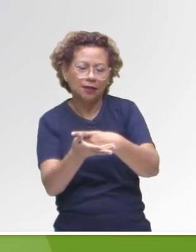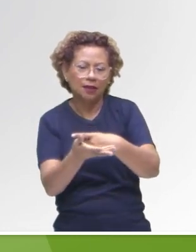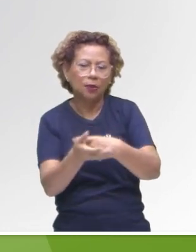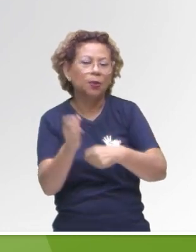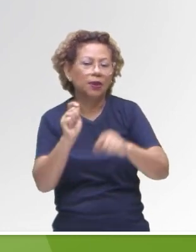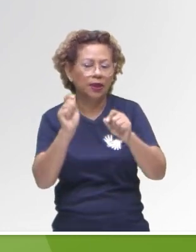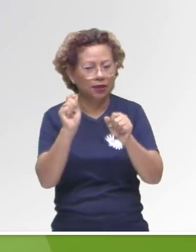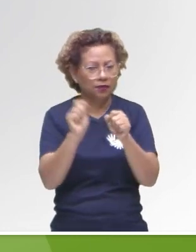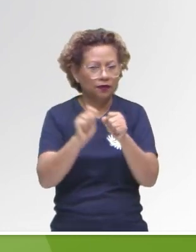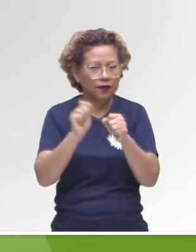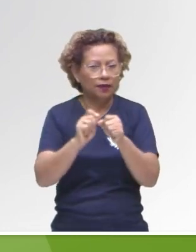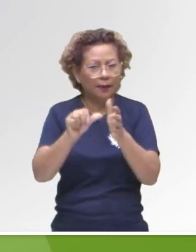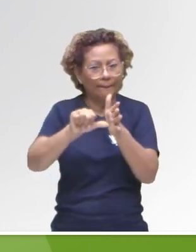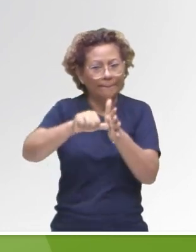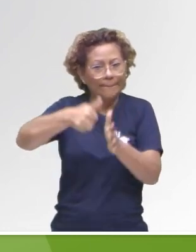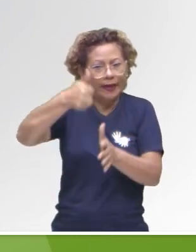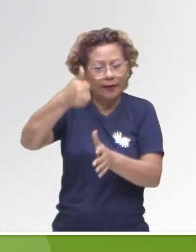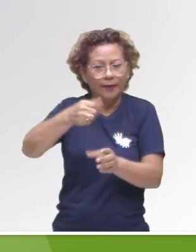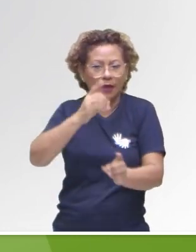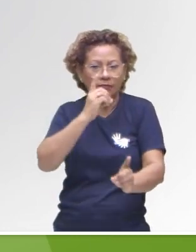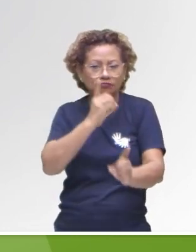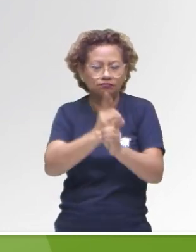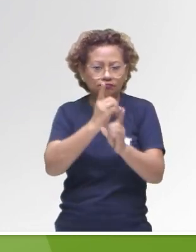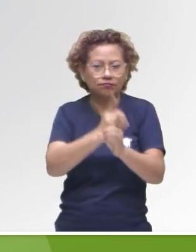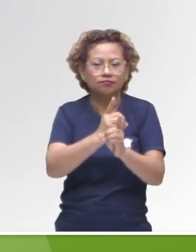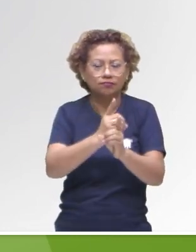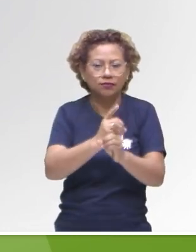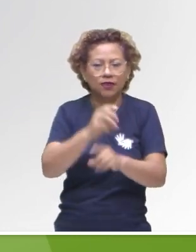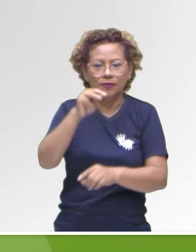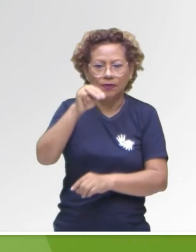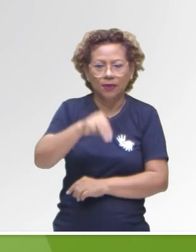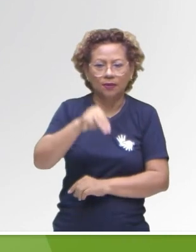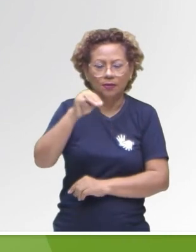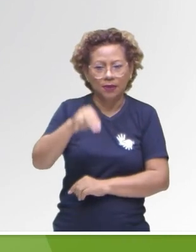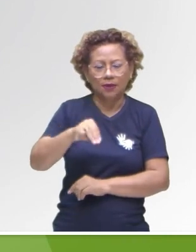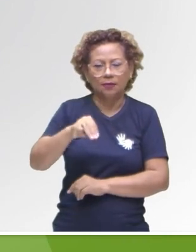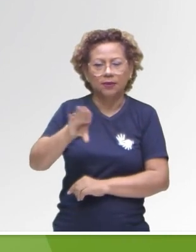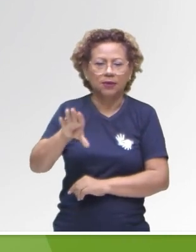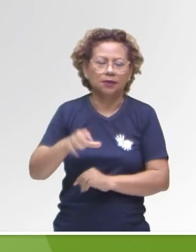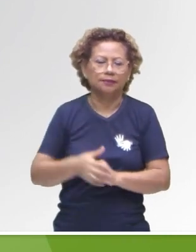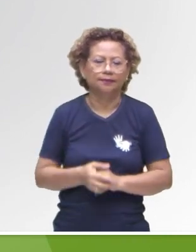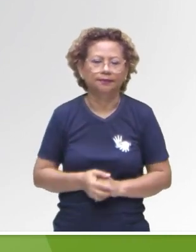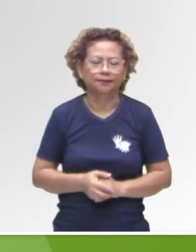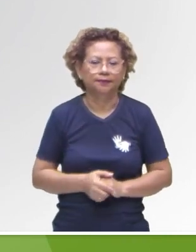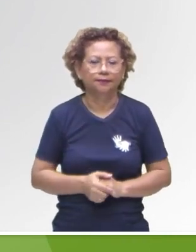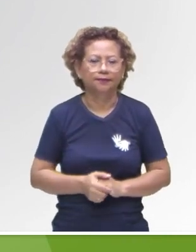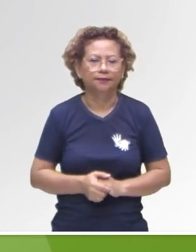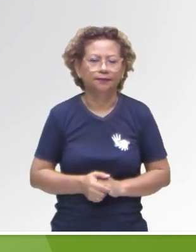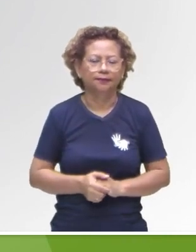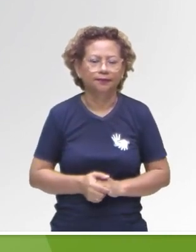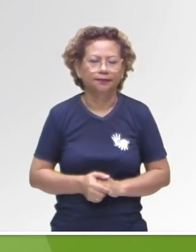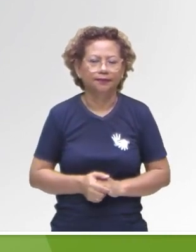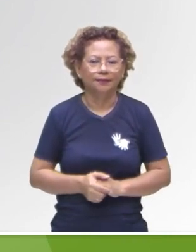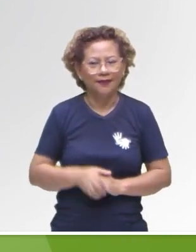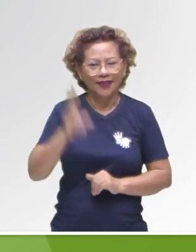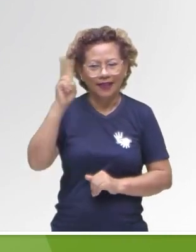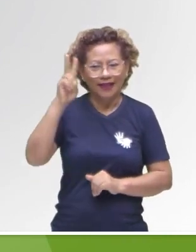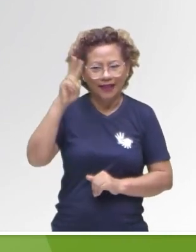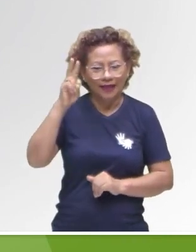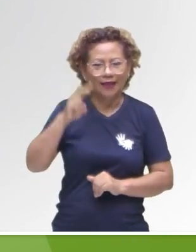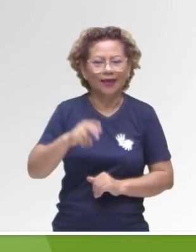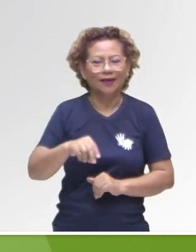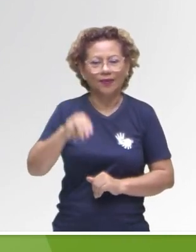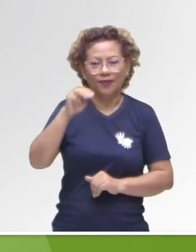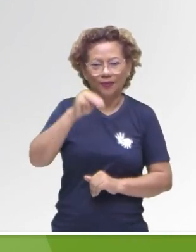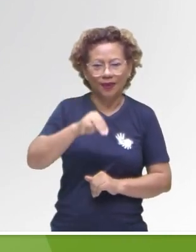tenho que primeiro achar o mínimo múltiplo comum, certo? Aquele tal do